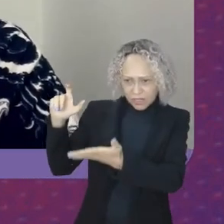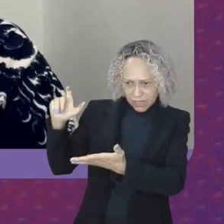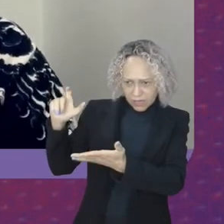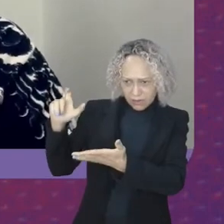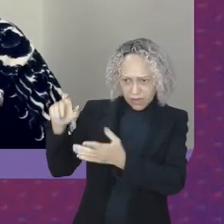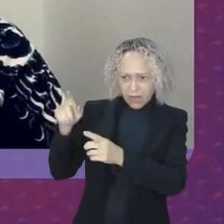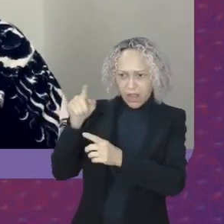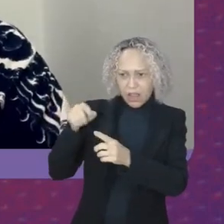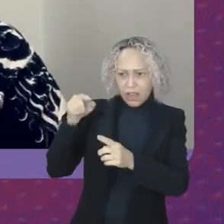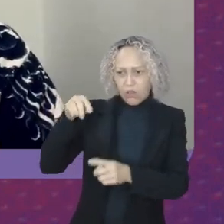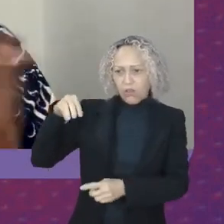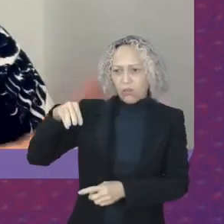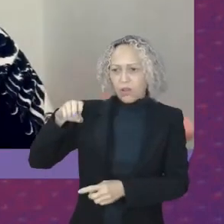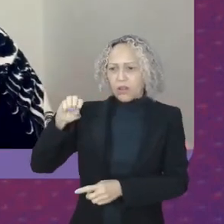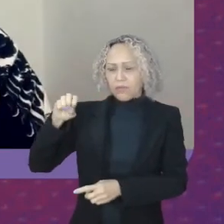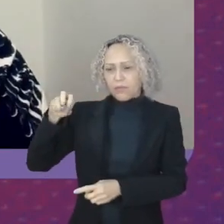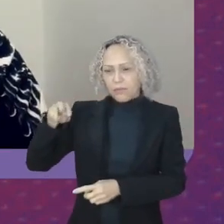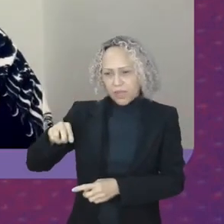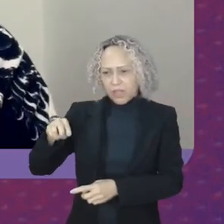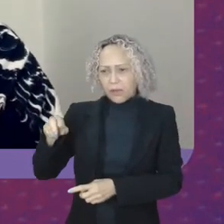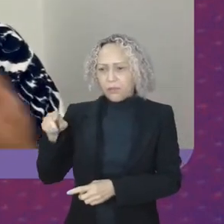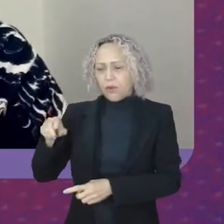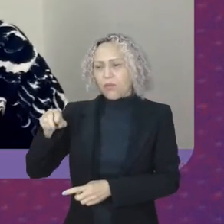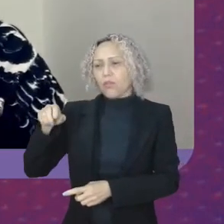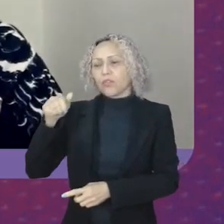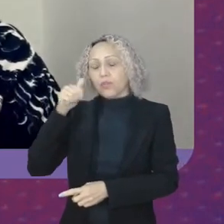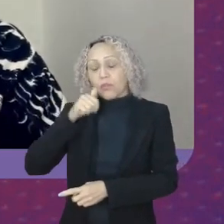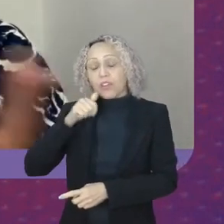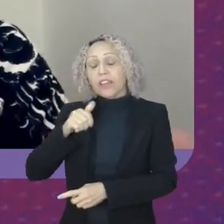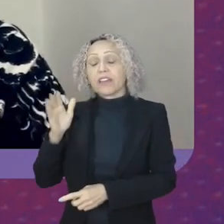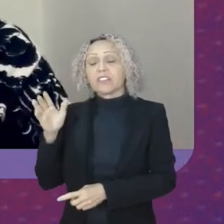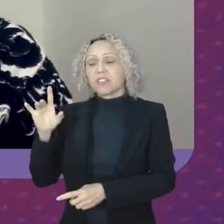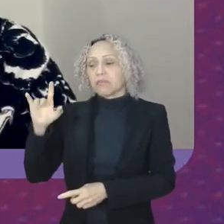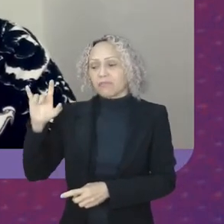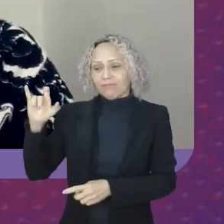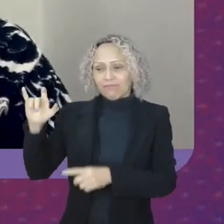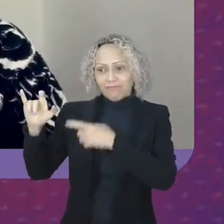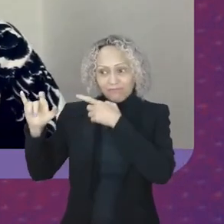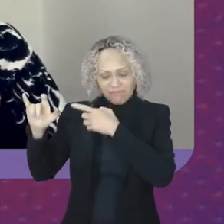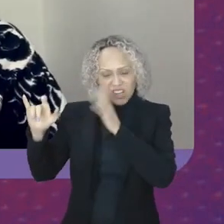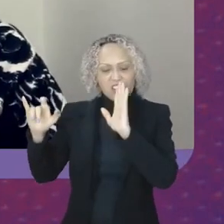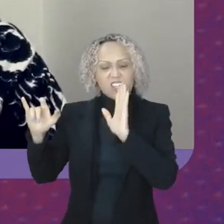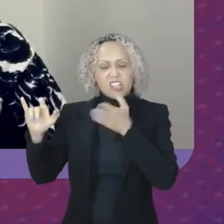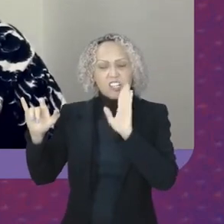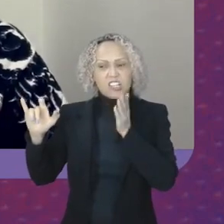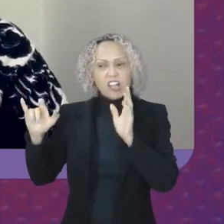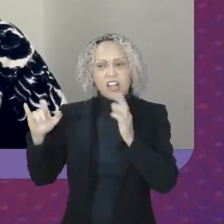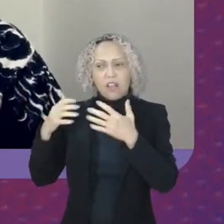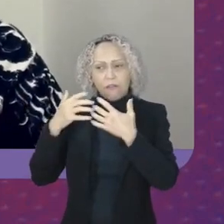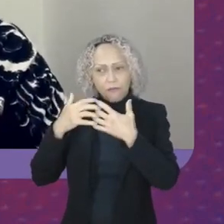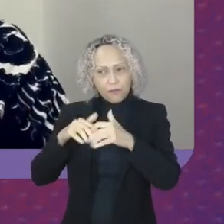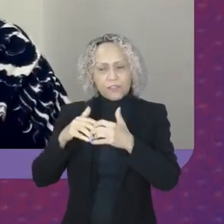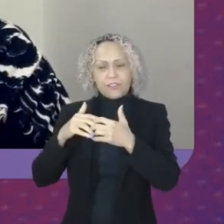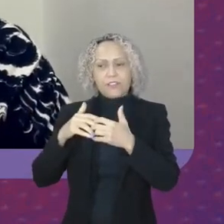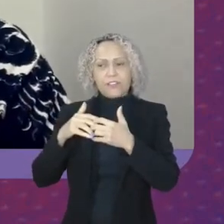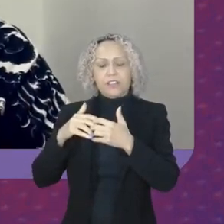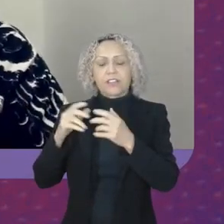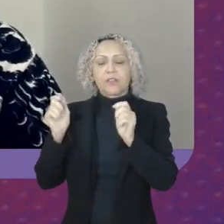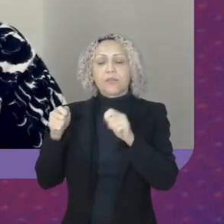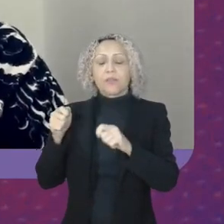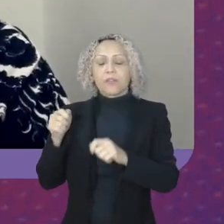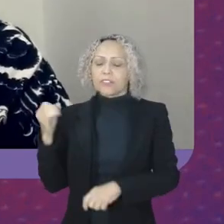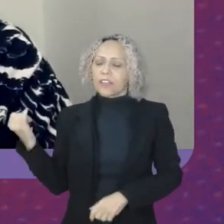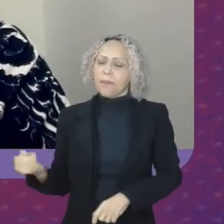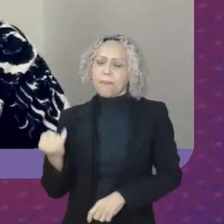@min.mulheres, está já publicado, está já ativo, e é fundamental que vocês